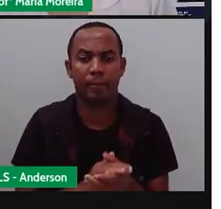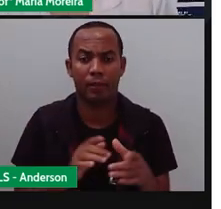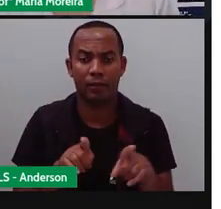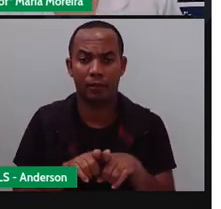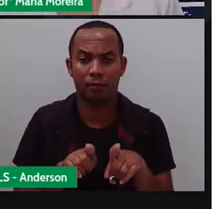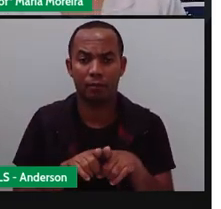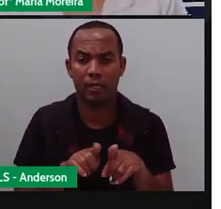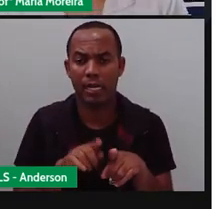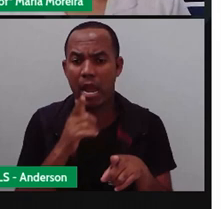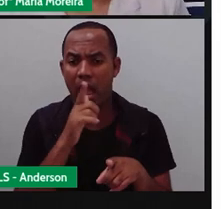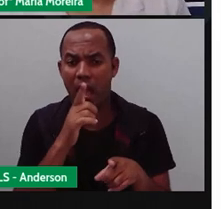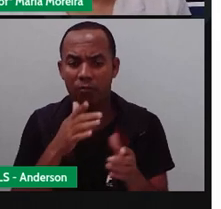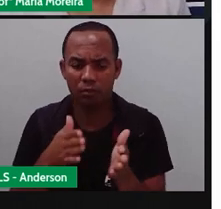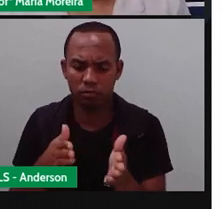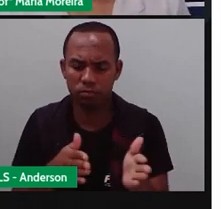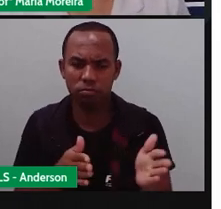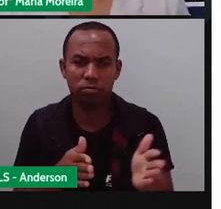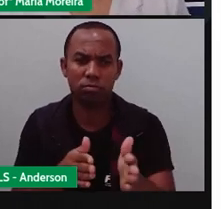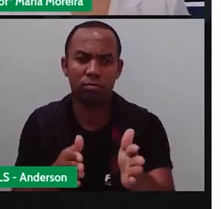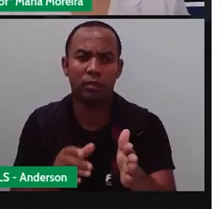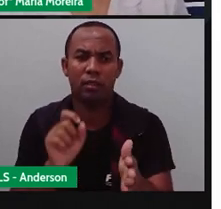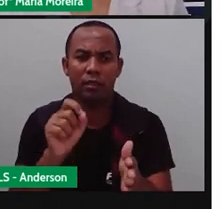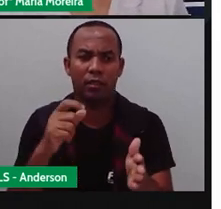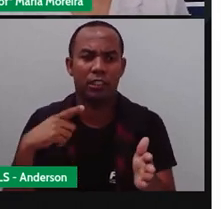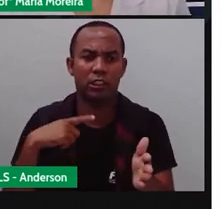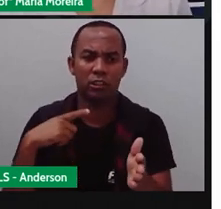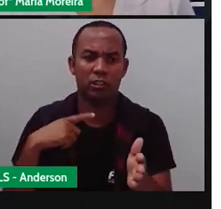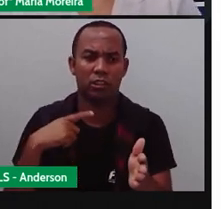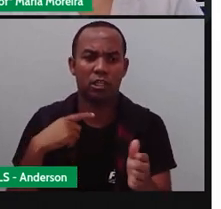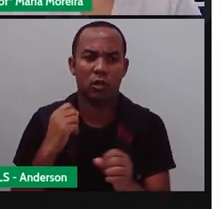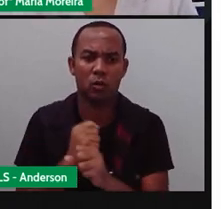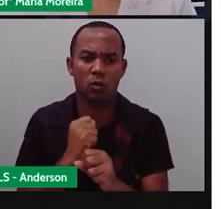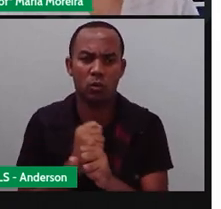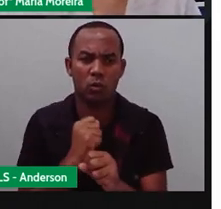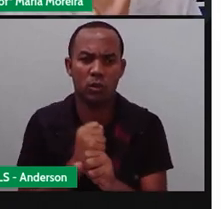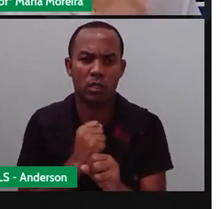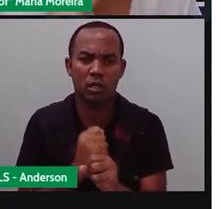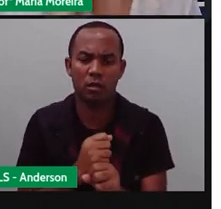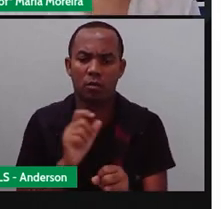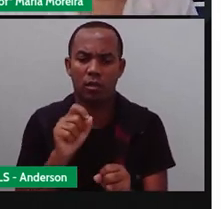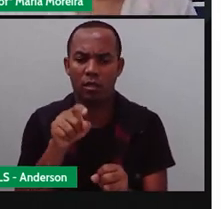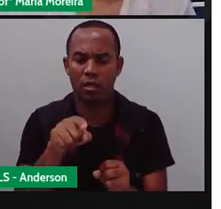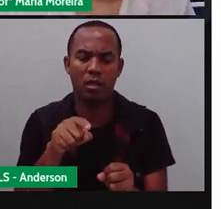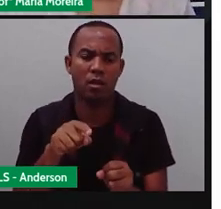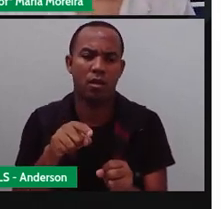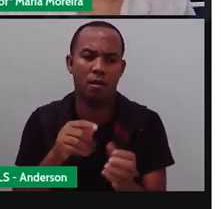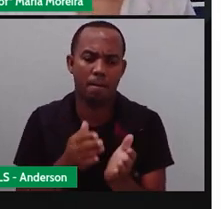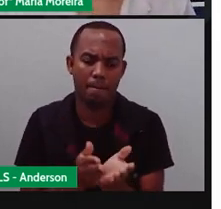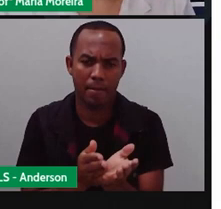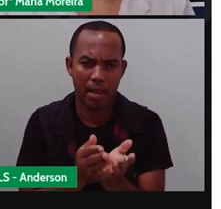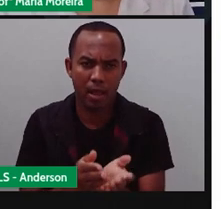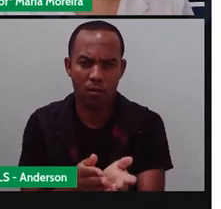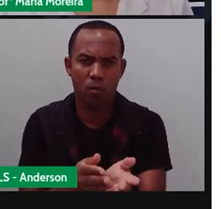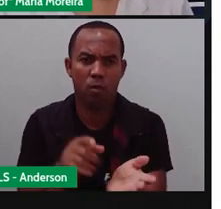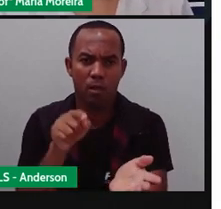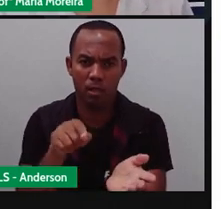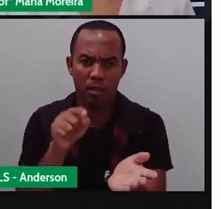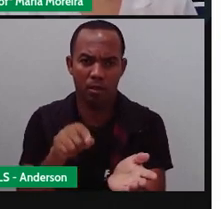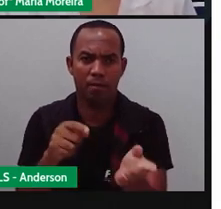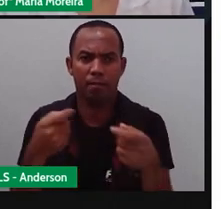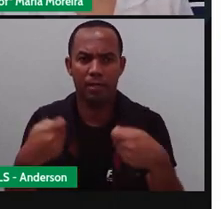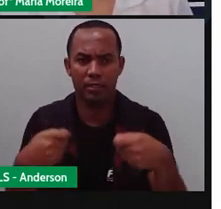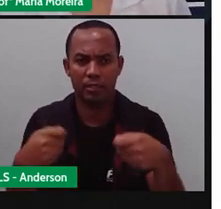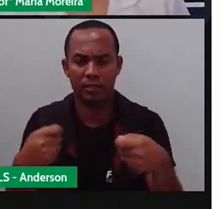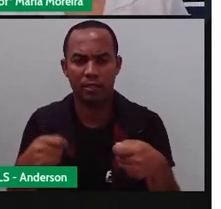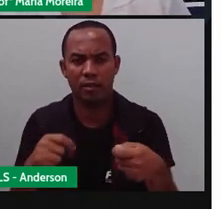nos rios né que aí vem a construção dos Barcos porque o que eles sabiam que aquele rio e a Daiana terminado